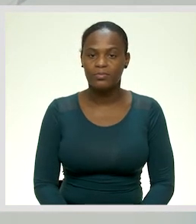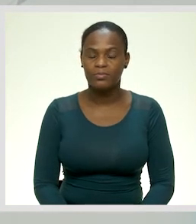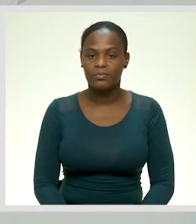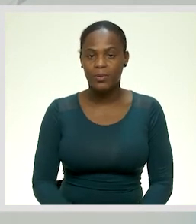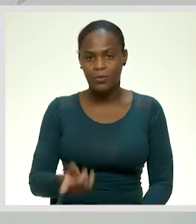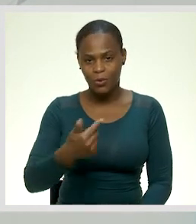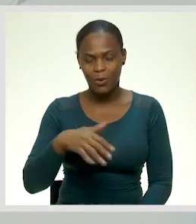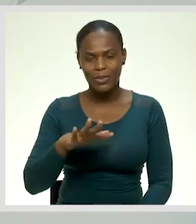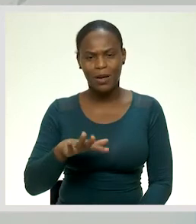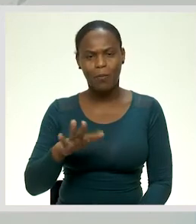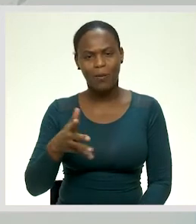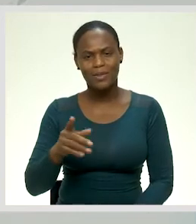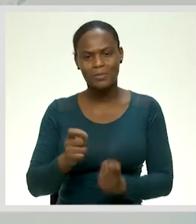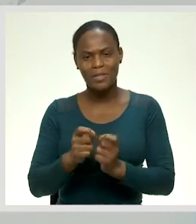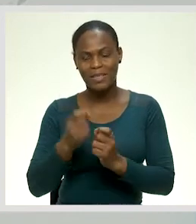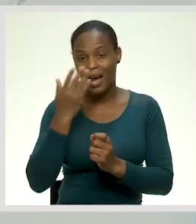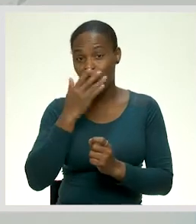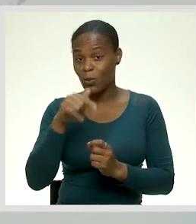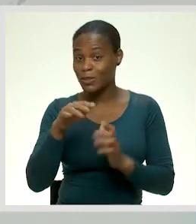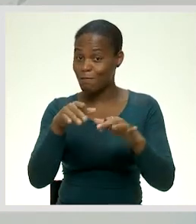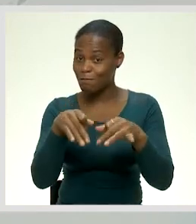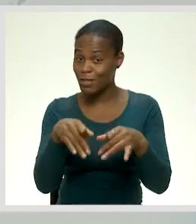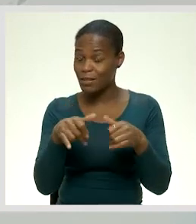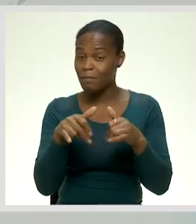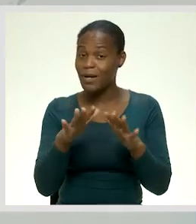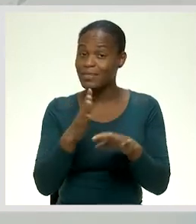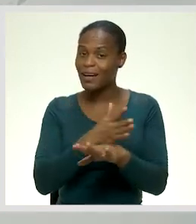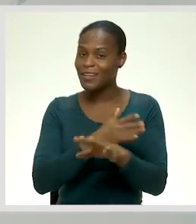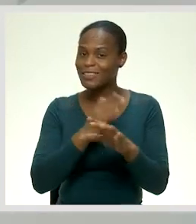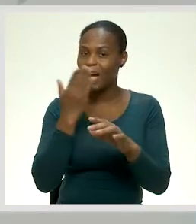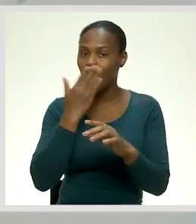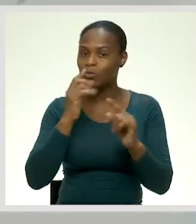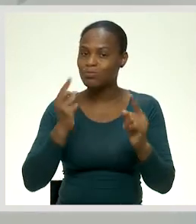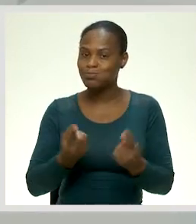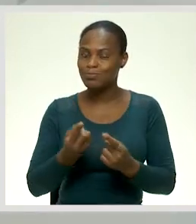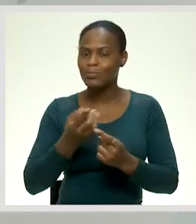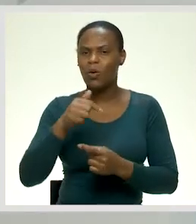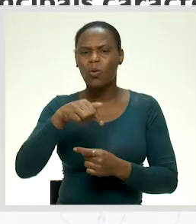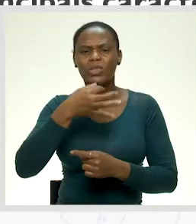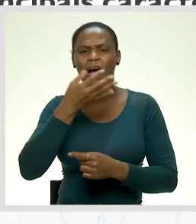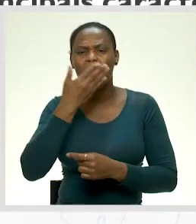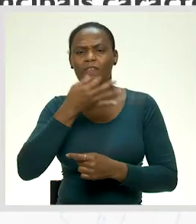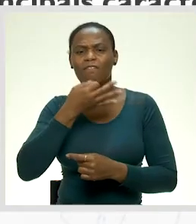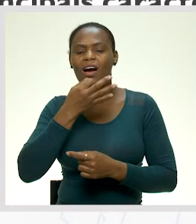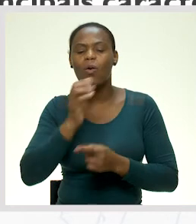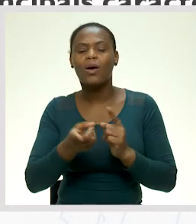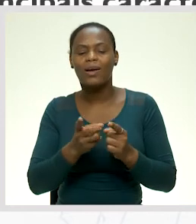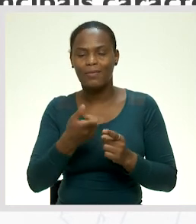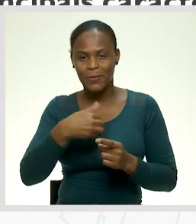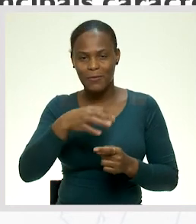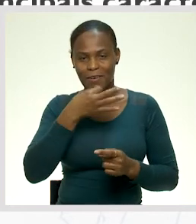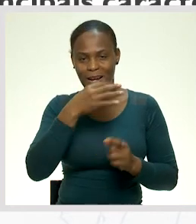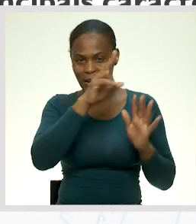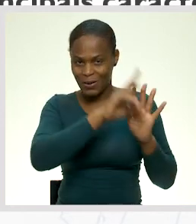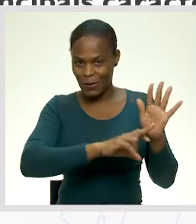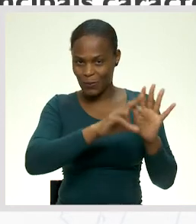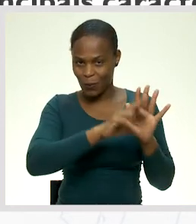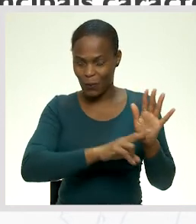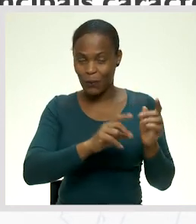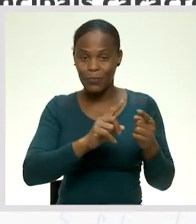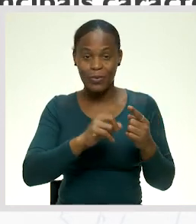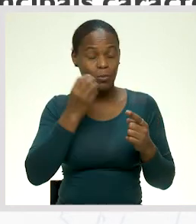Estamos quase a terminar a nossa aula de hoje, mas antes, a síntese. O que é que nós falamos? Falamos do relatório,